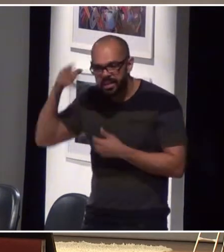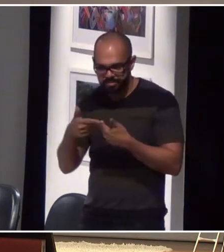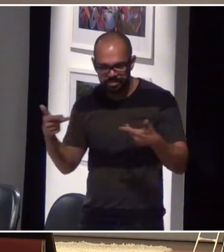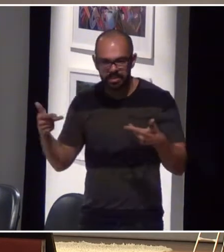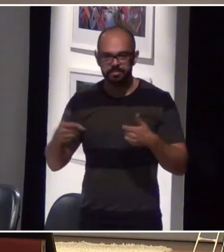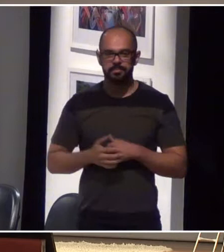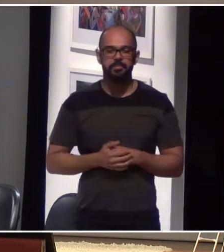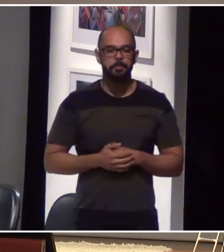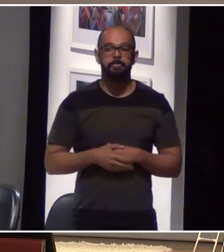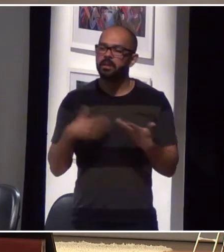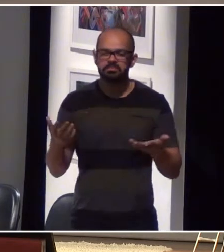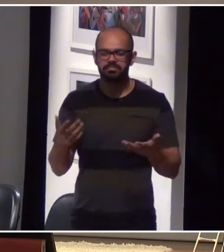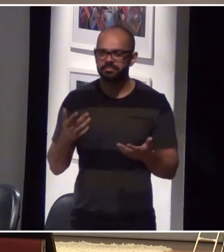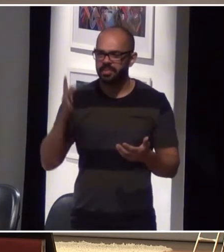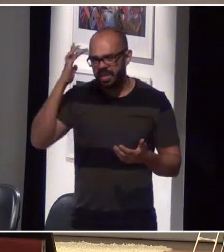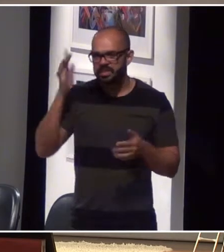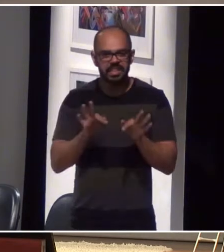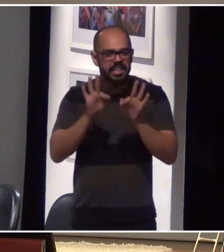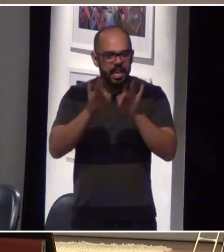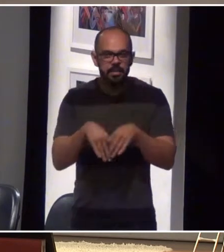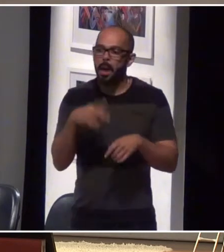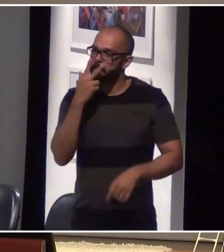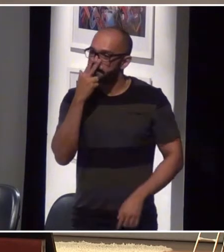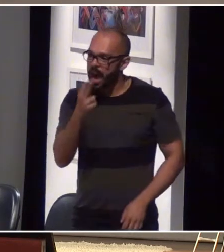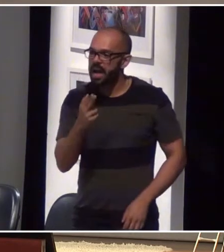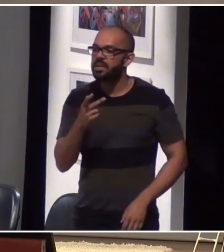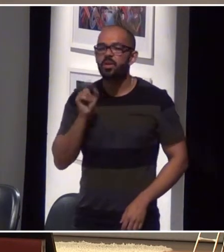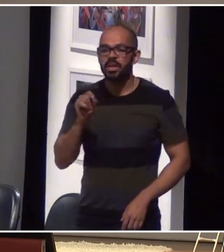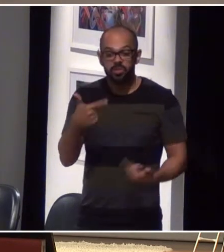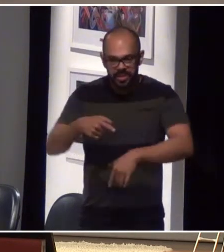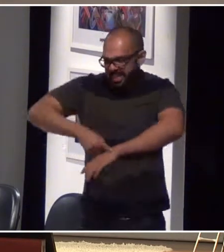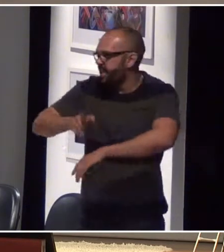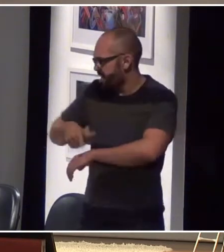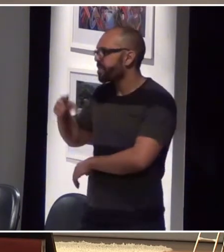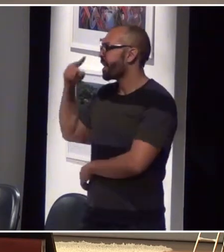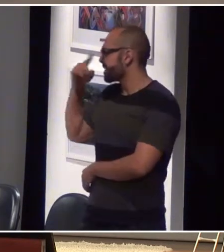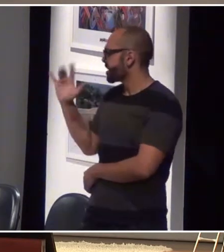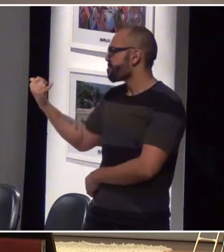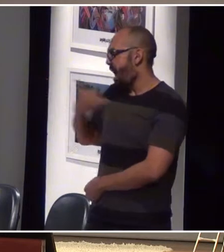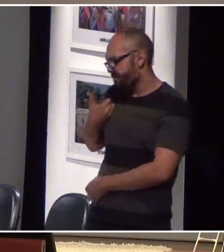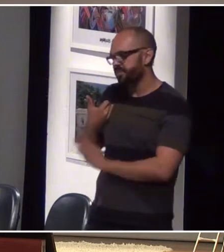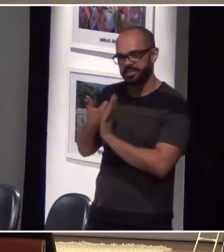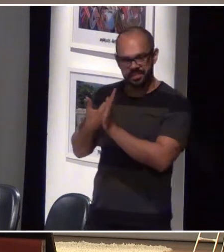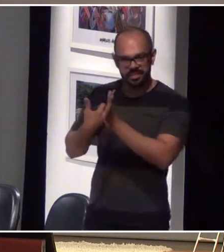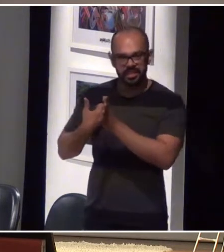também. Bom, gente, eu acho que eu termino por aqui, porque parece, além de não ter mais tempo, que a Ana Regina me disse,